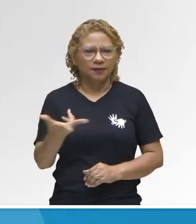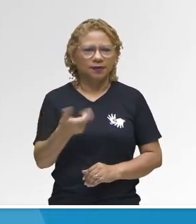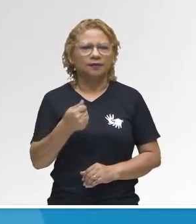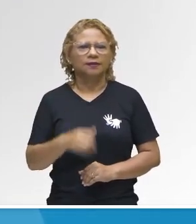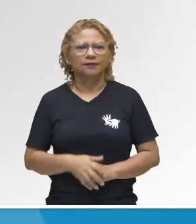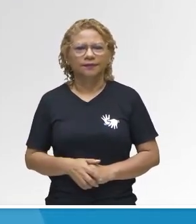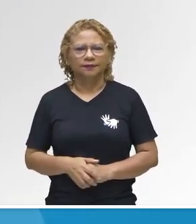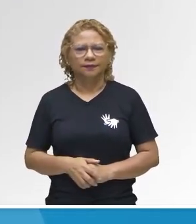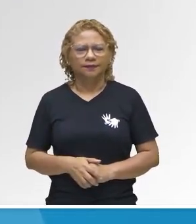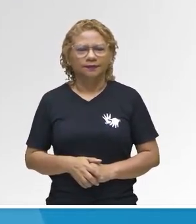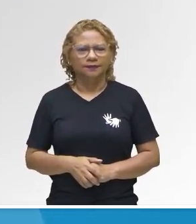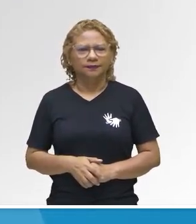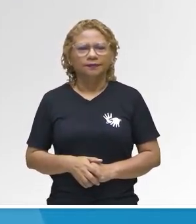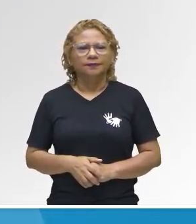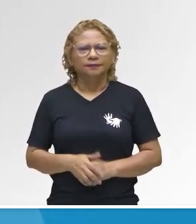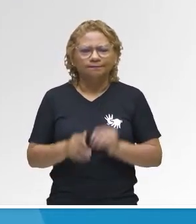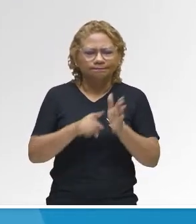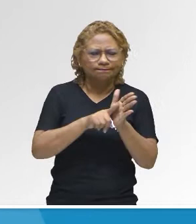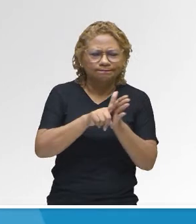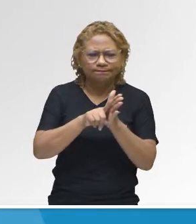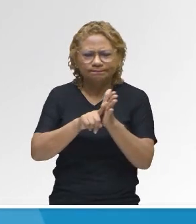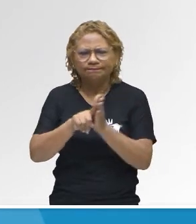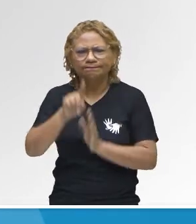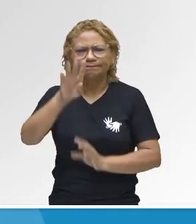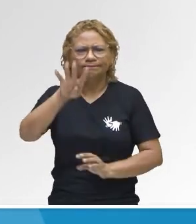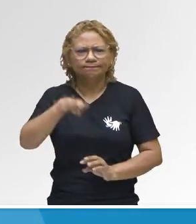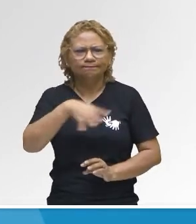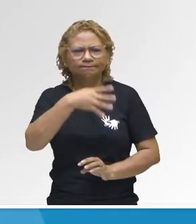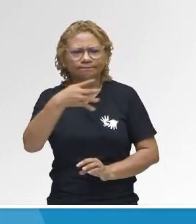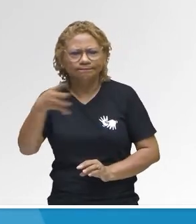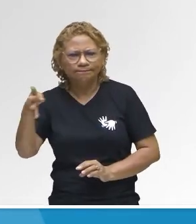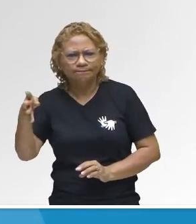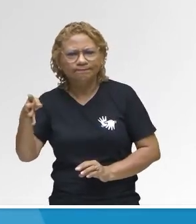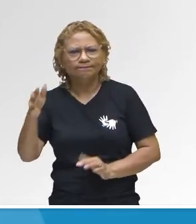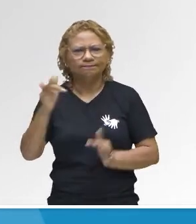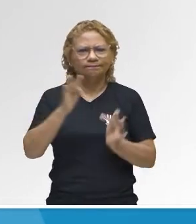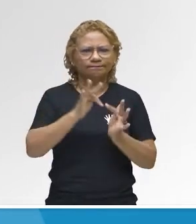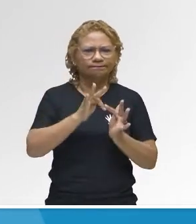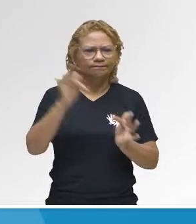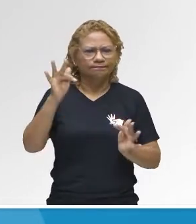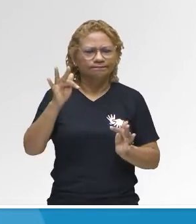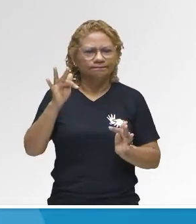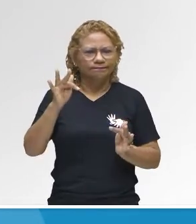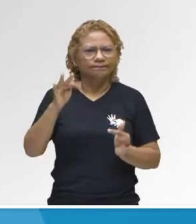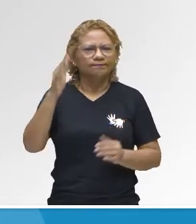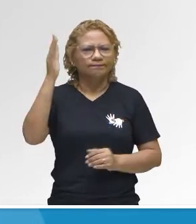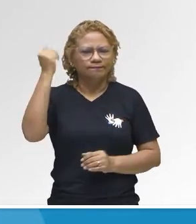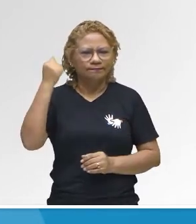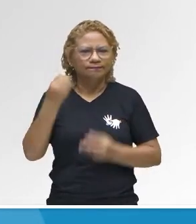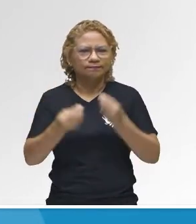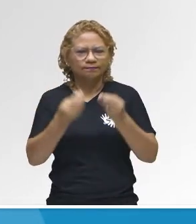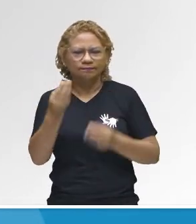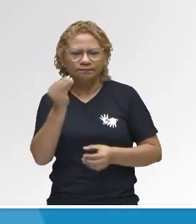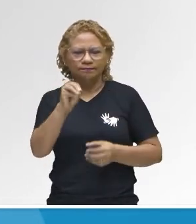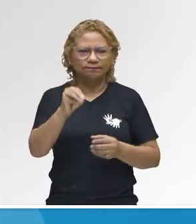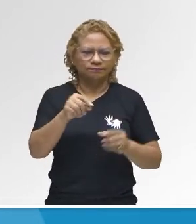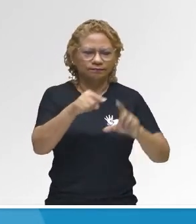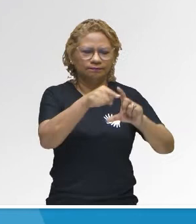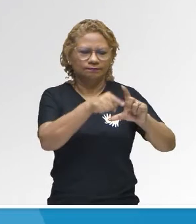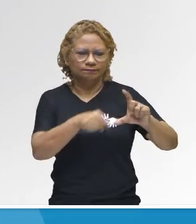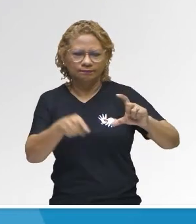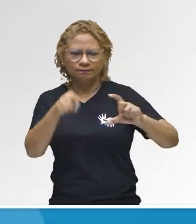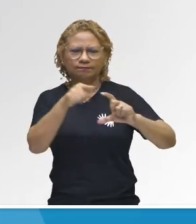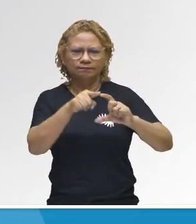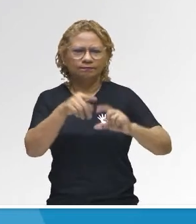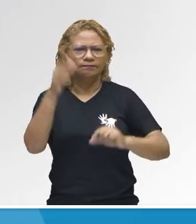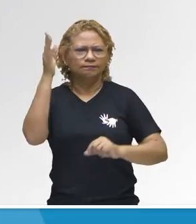Habilidades: analisar gráficos das funções trigonométricas, estabelecer e aplicar as relações no círculo trigonométrico, definir e